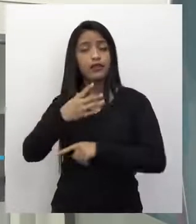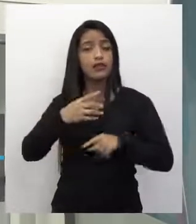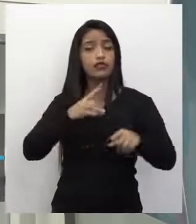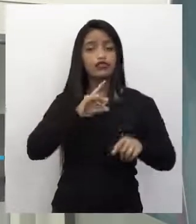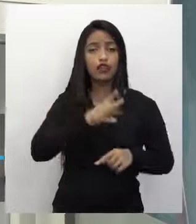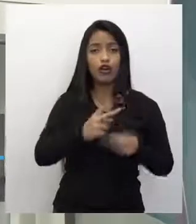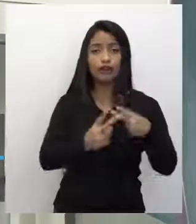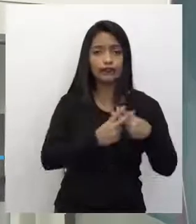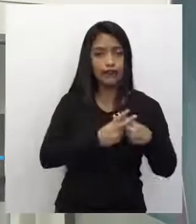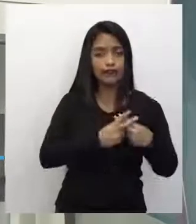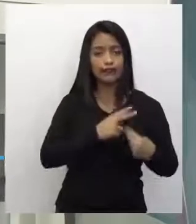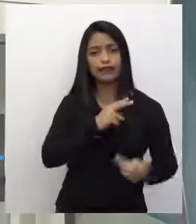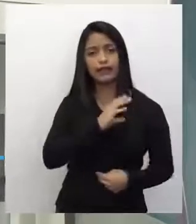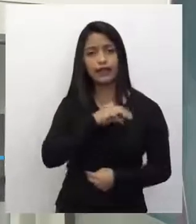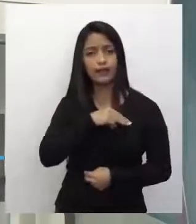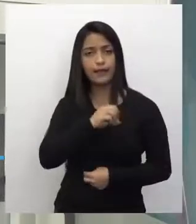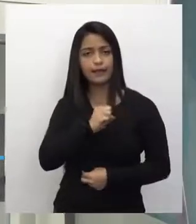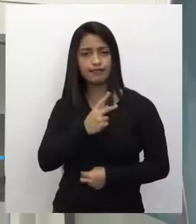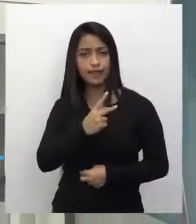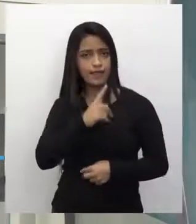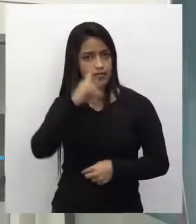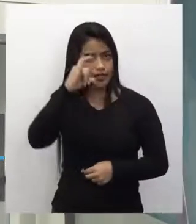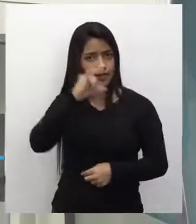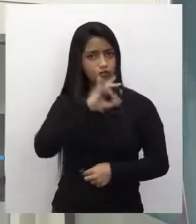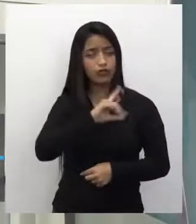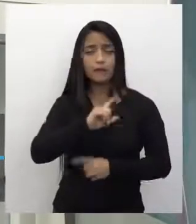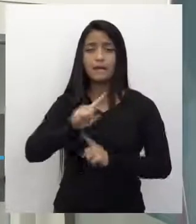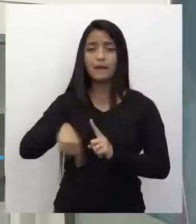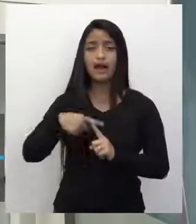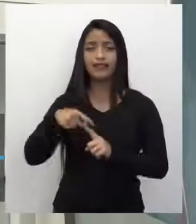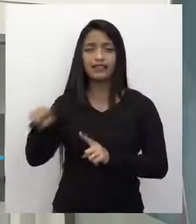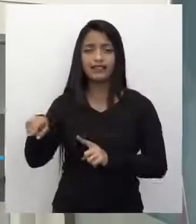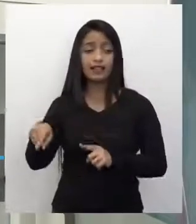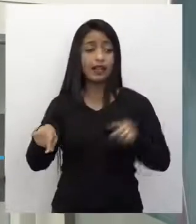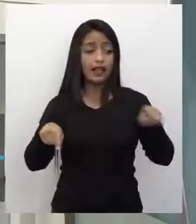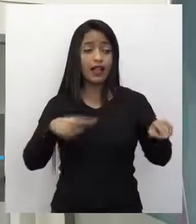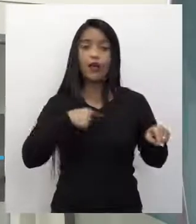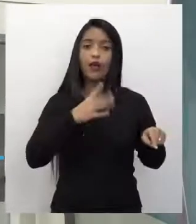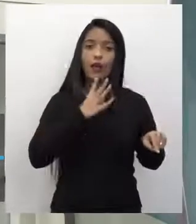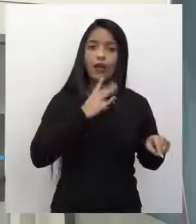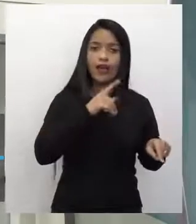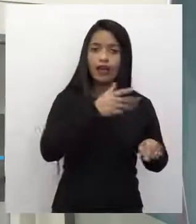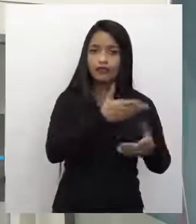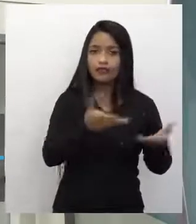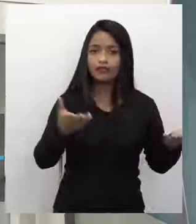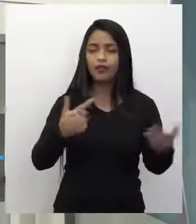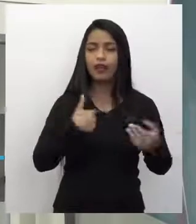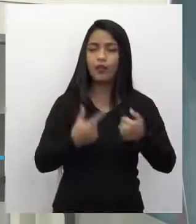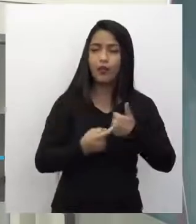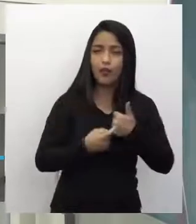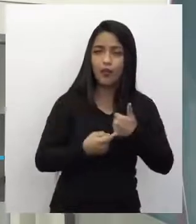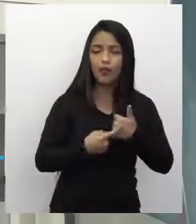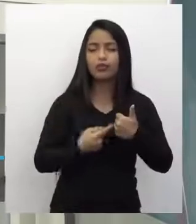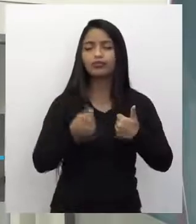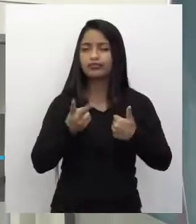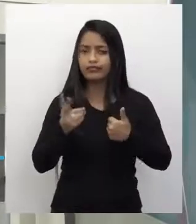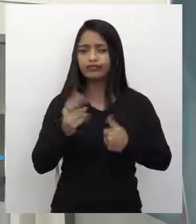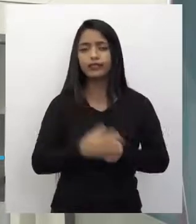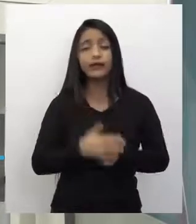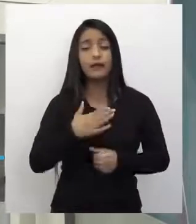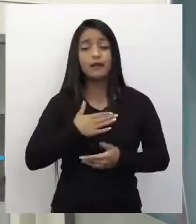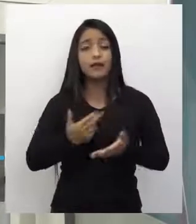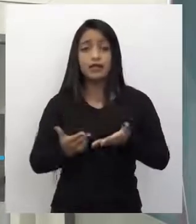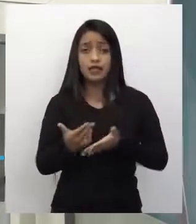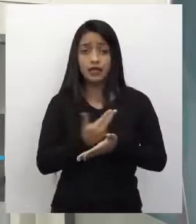do Instagram, que lá também eu conheço vocês, acabo conhecendo vocês. Curto, dou like. Eu também vou postar o meu desenho,